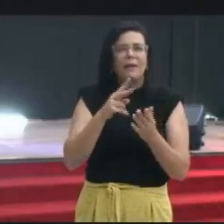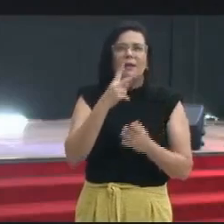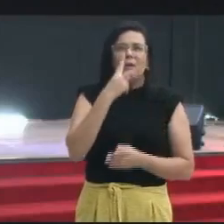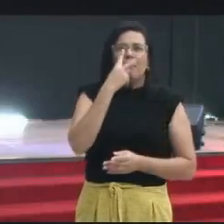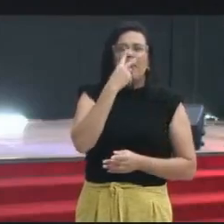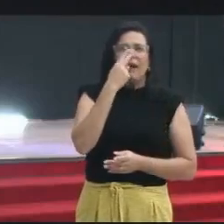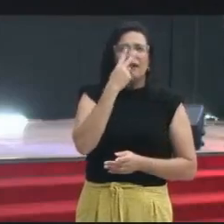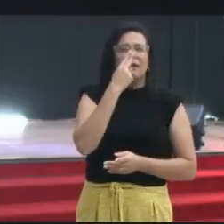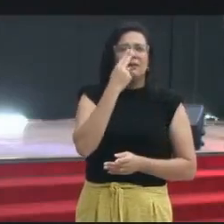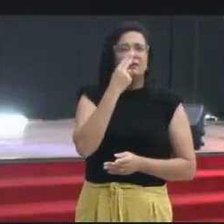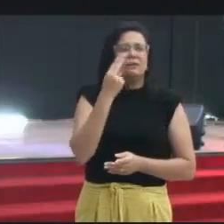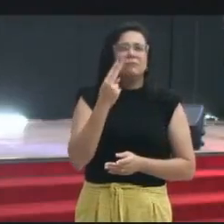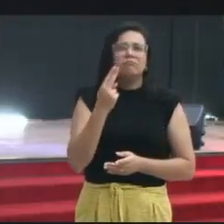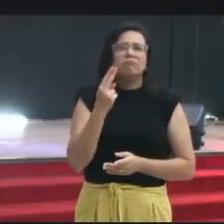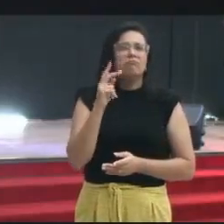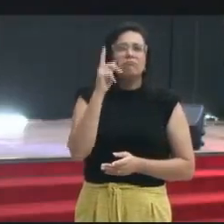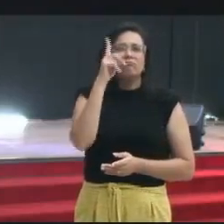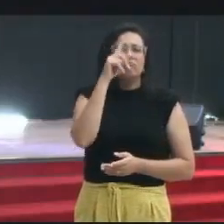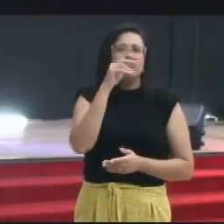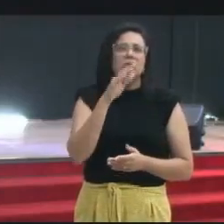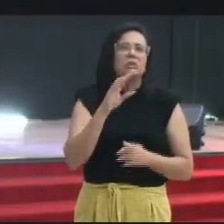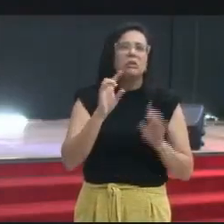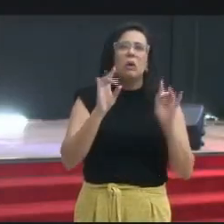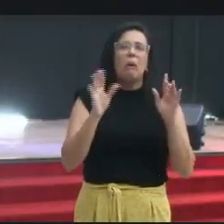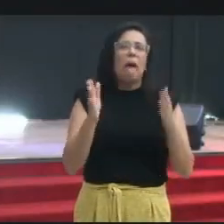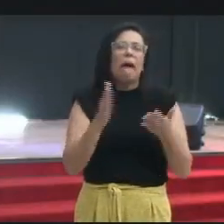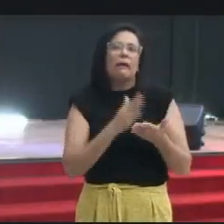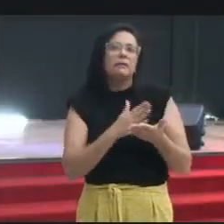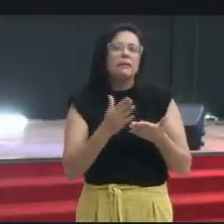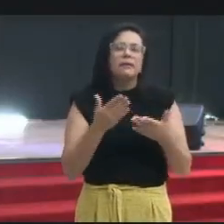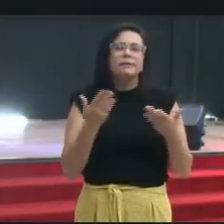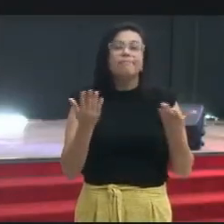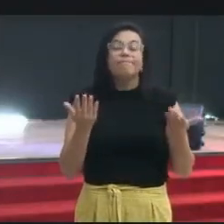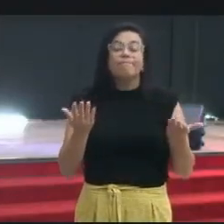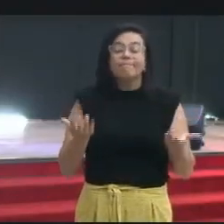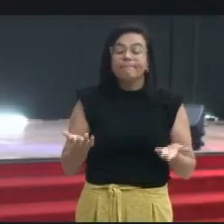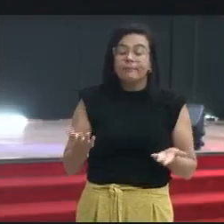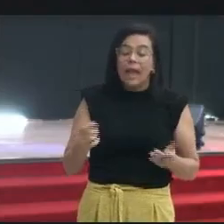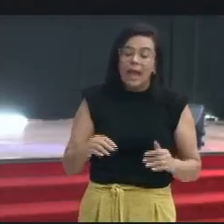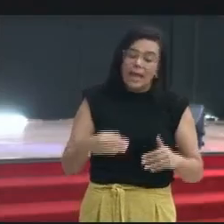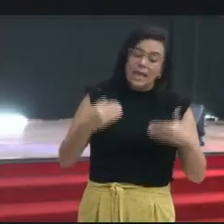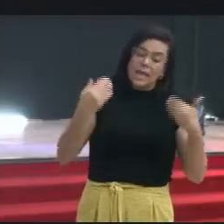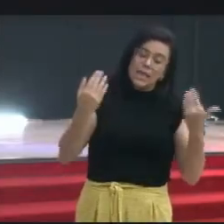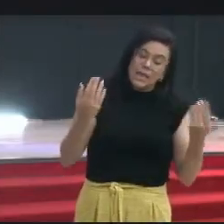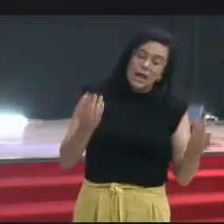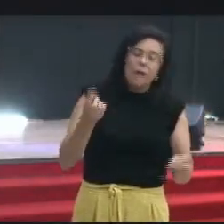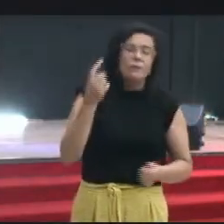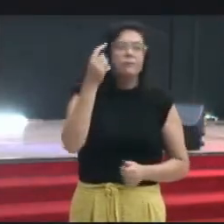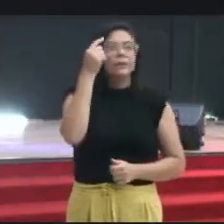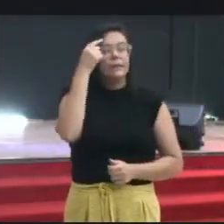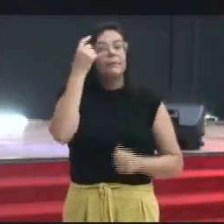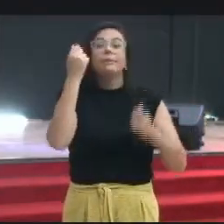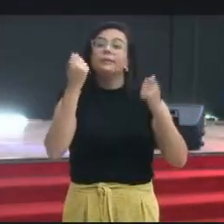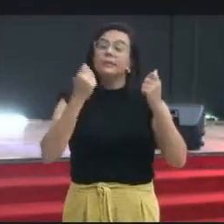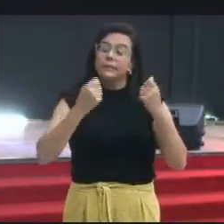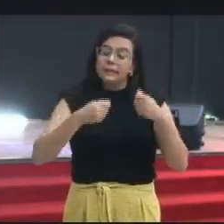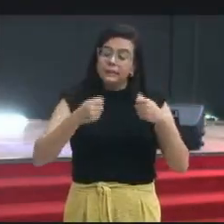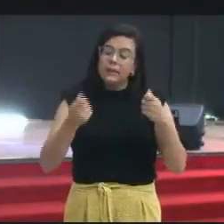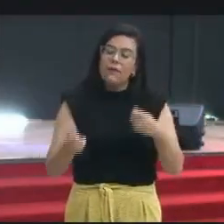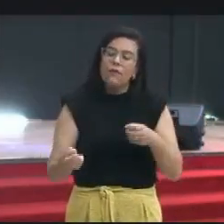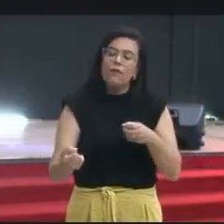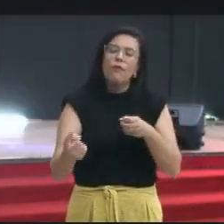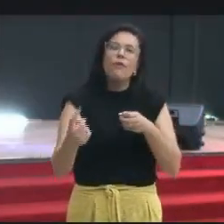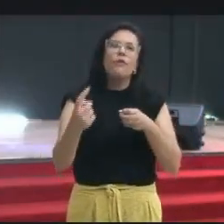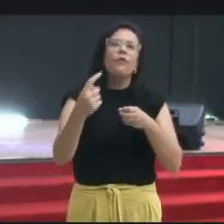disse não a uma dessas perguntas, então você precisa voltar ao primeiro amor. E hoje à